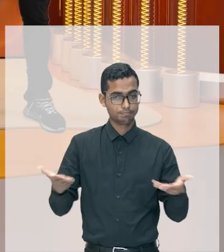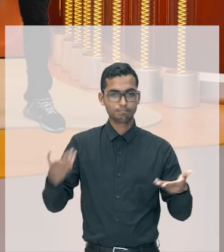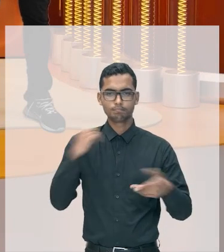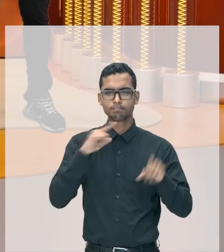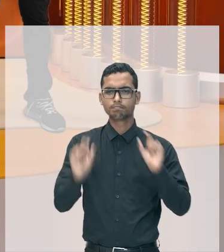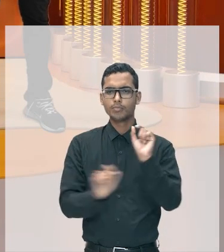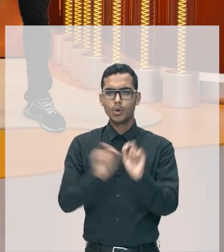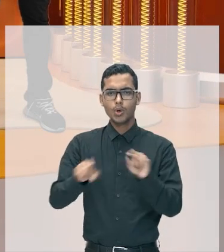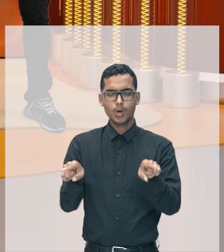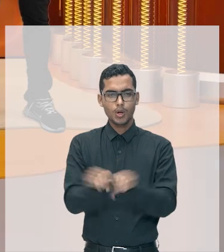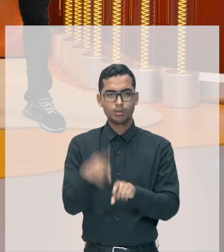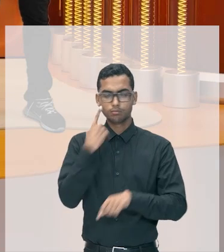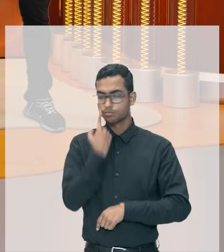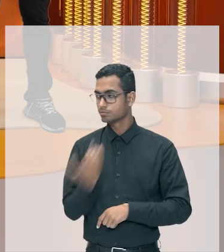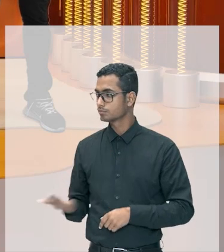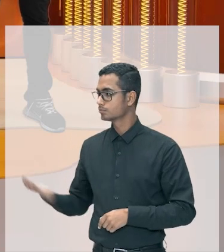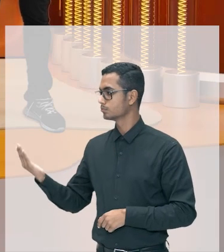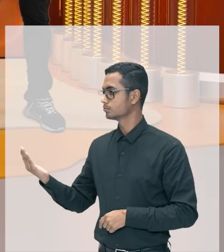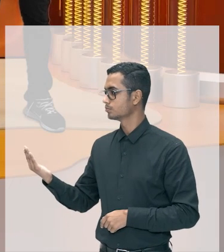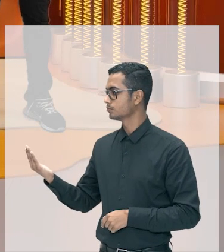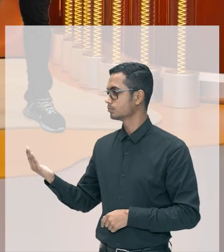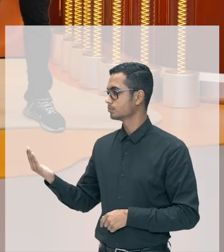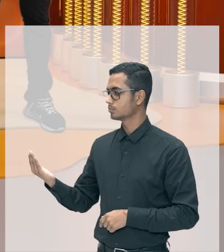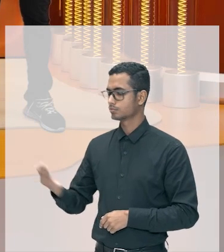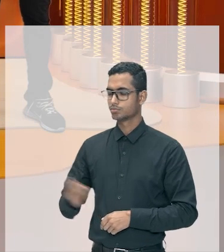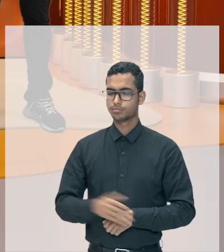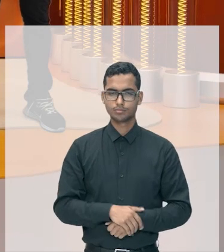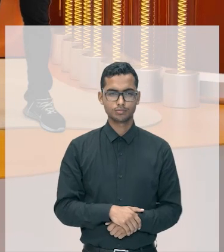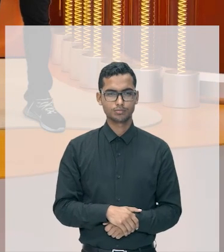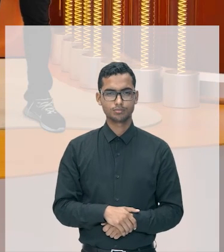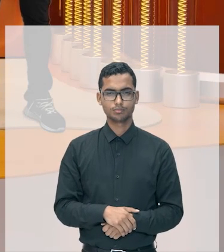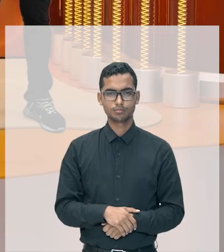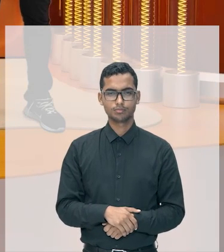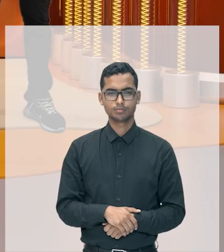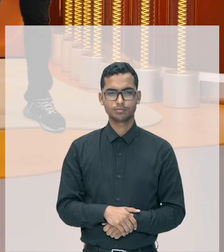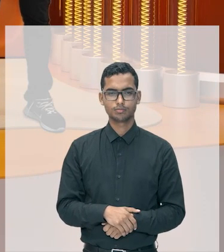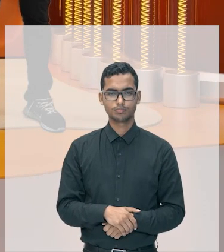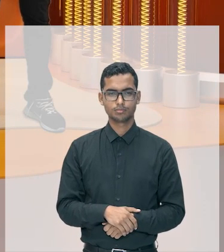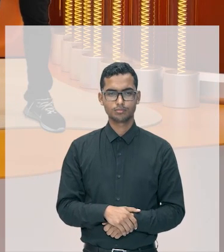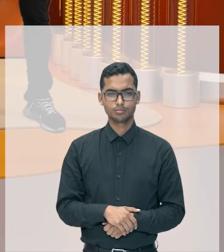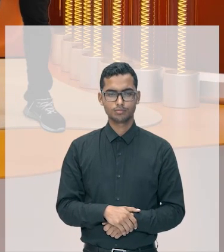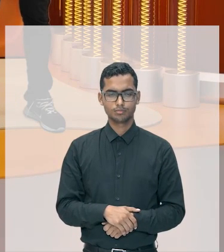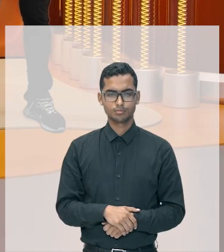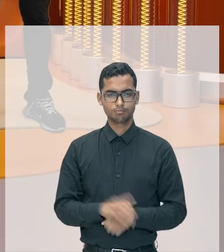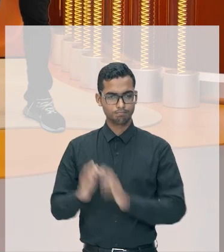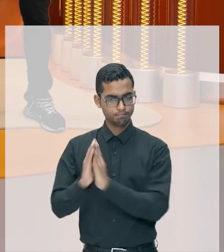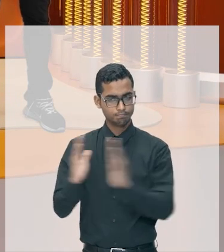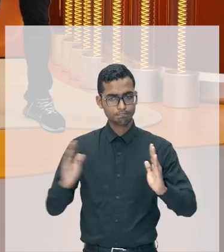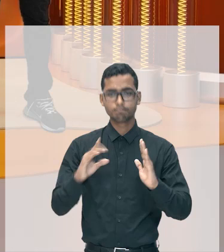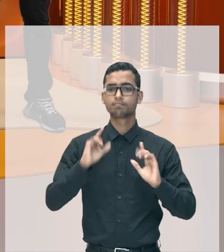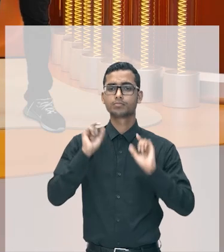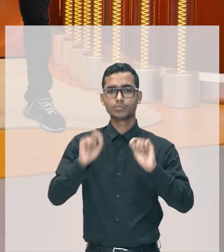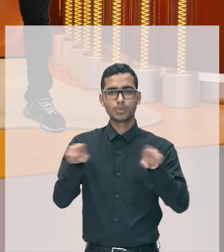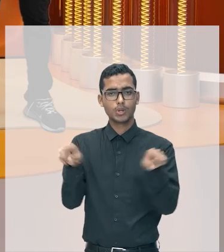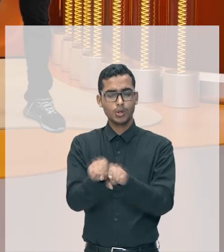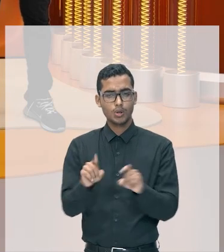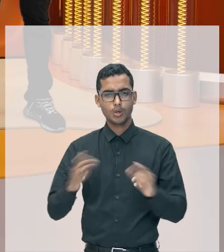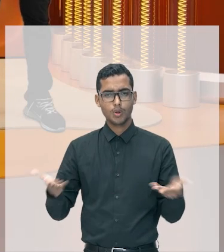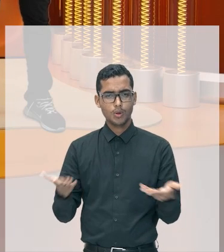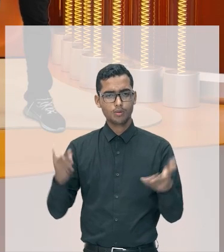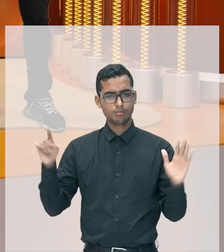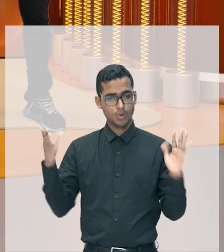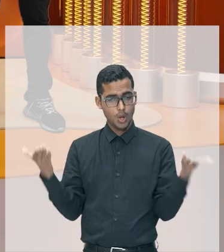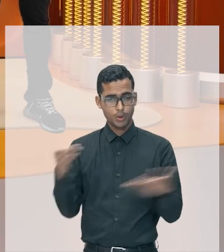professor, agora a gente vai ter, olha só, passando a gente vai ter o seguinte, agora é